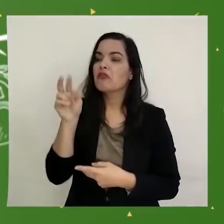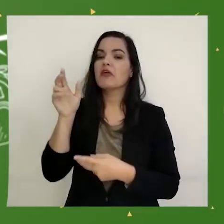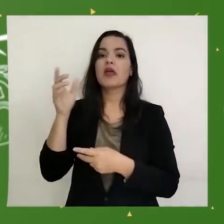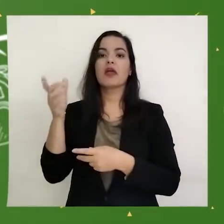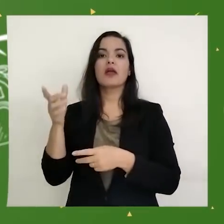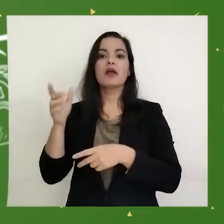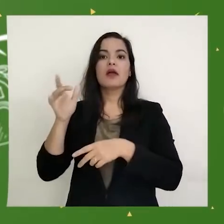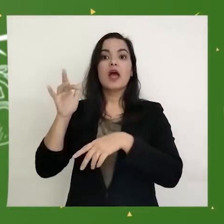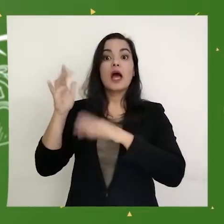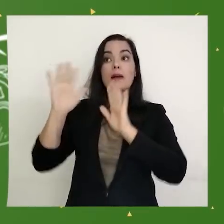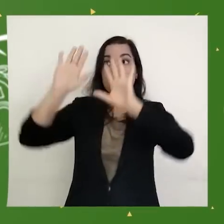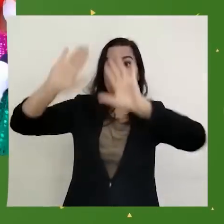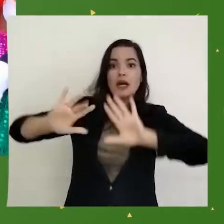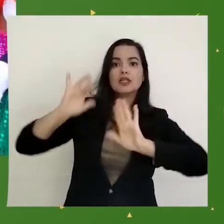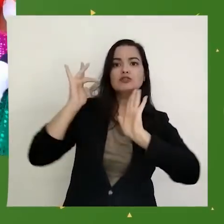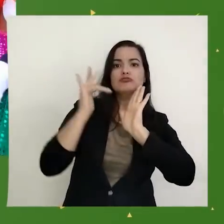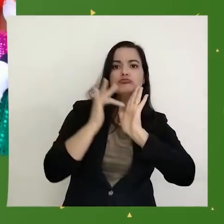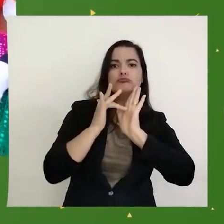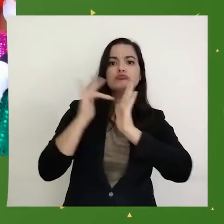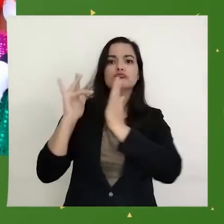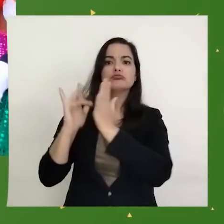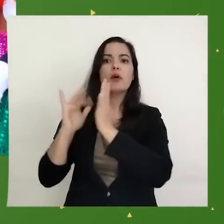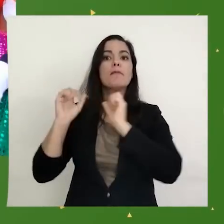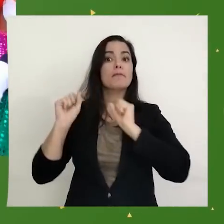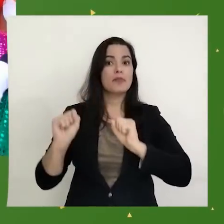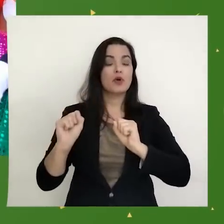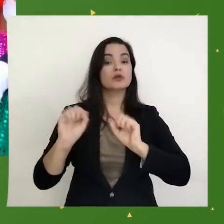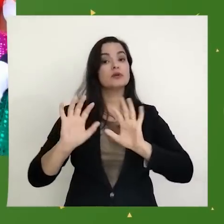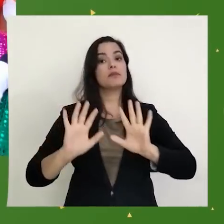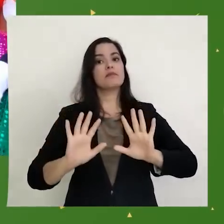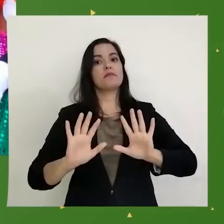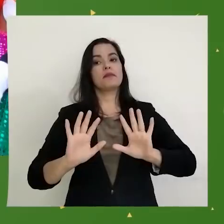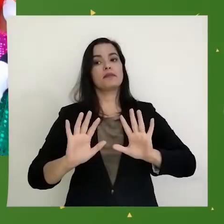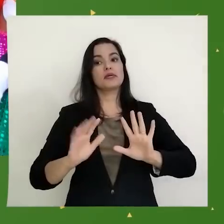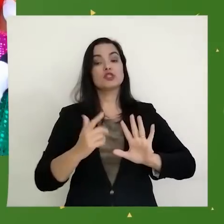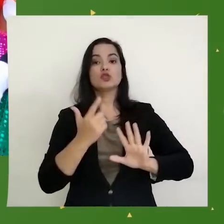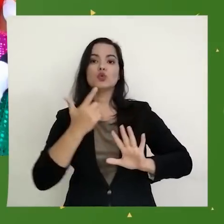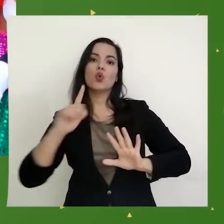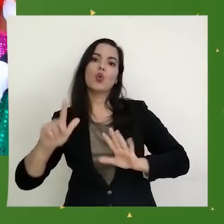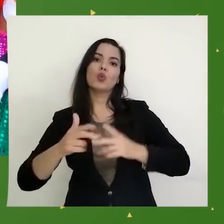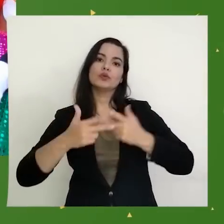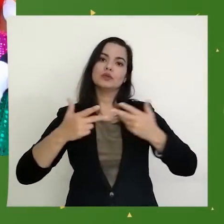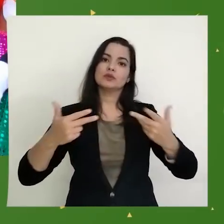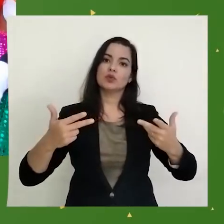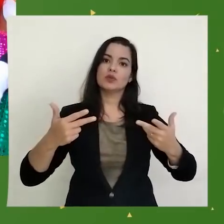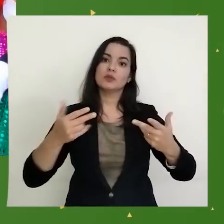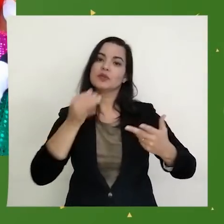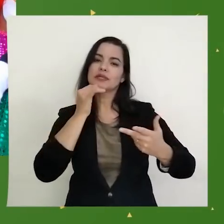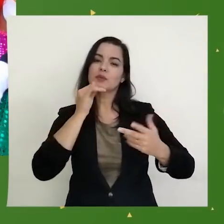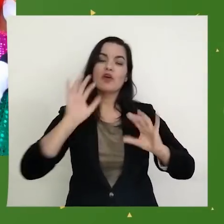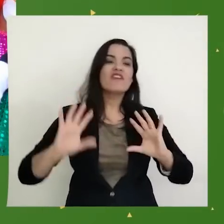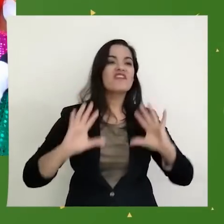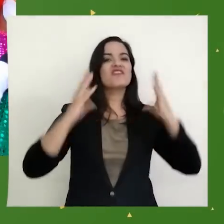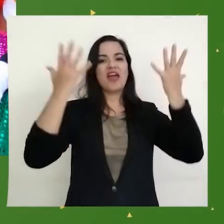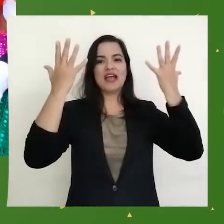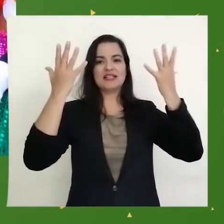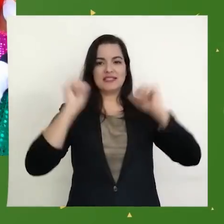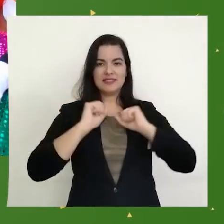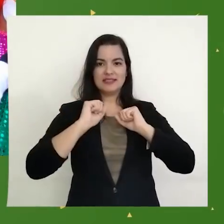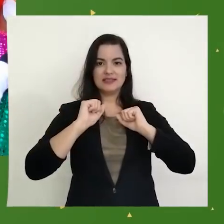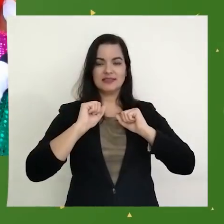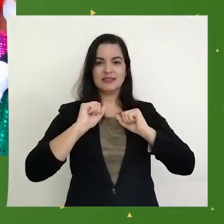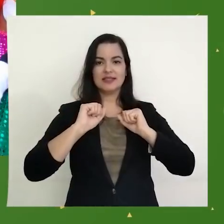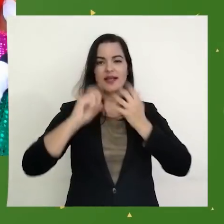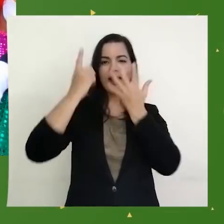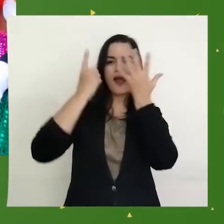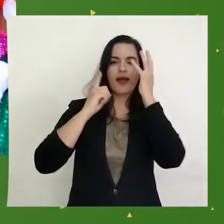é possível. O mesmo já não acontece com a manifestação, a festa do carnaval. Então,